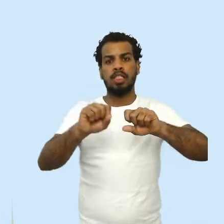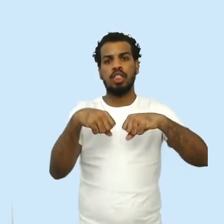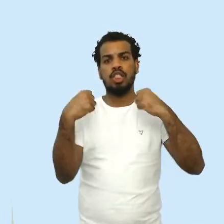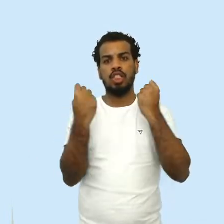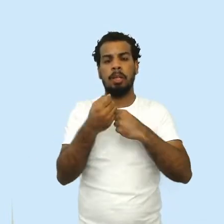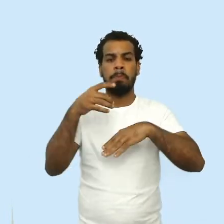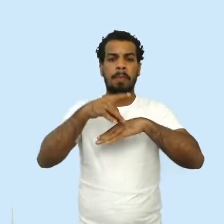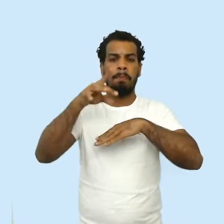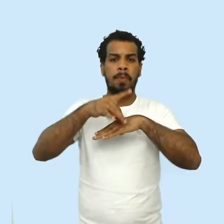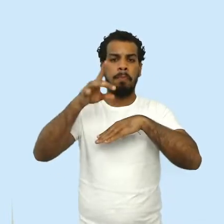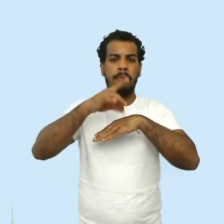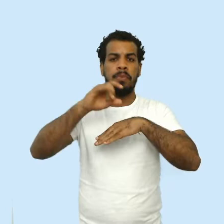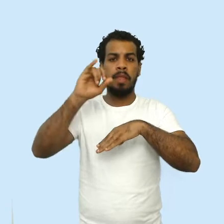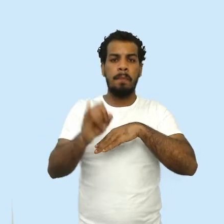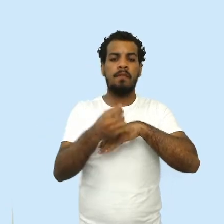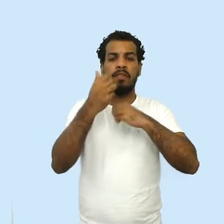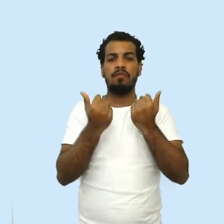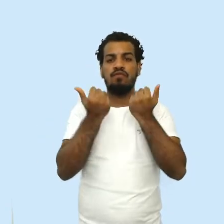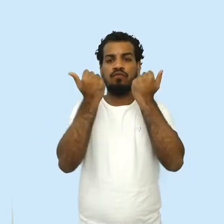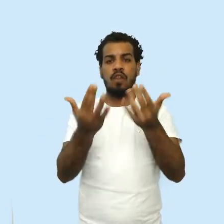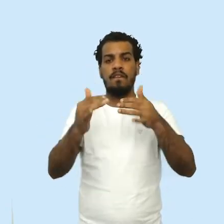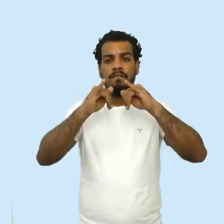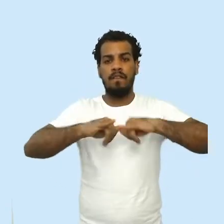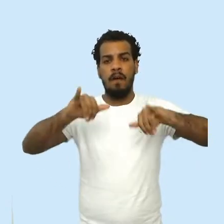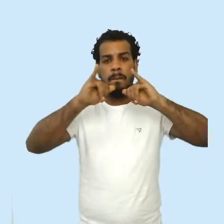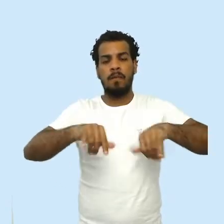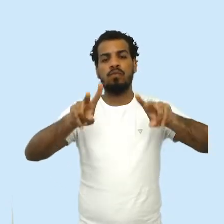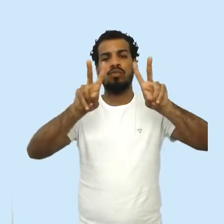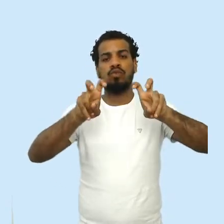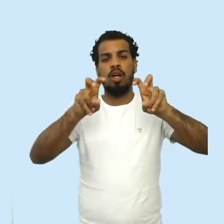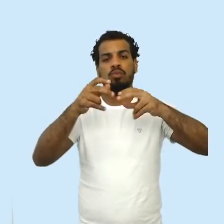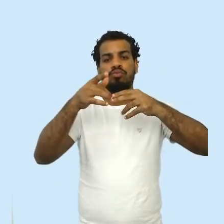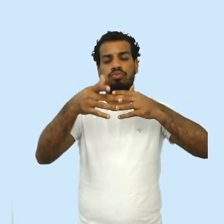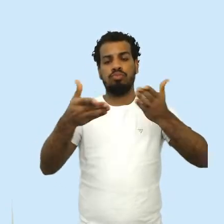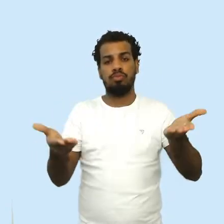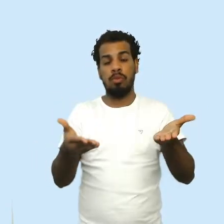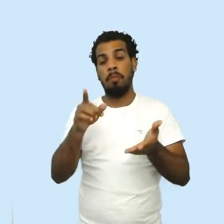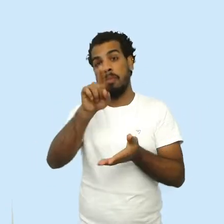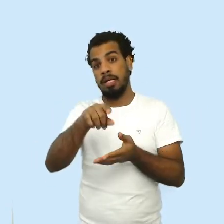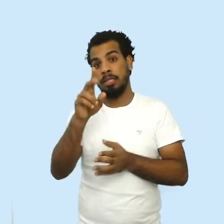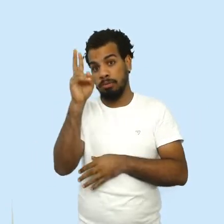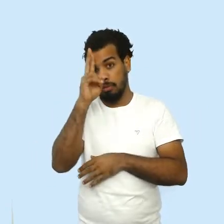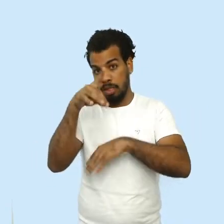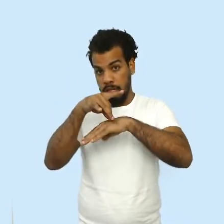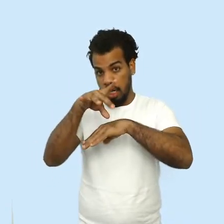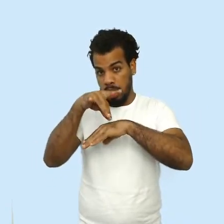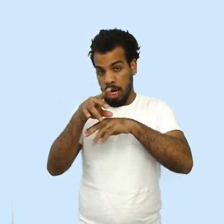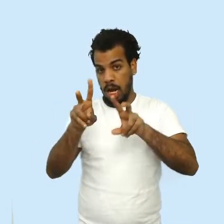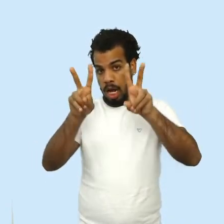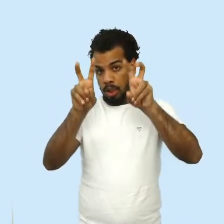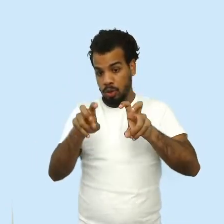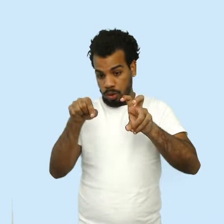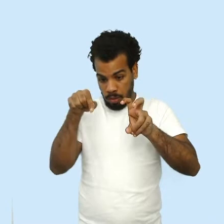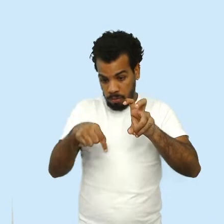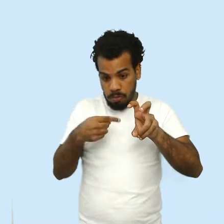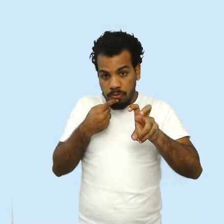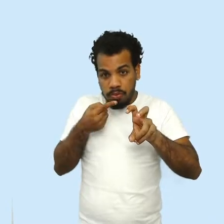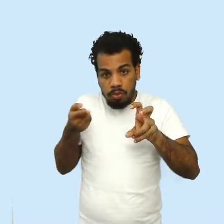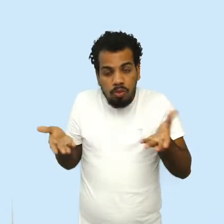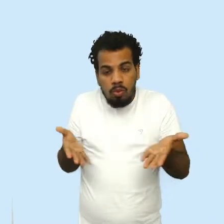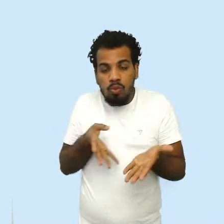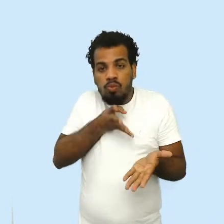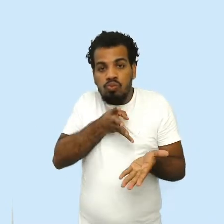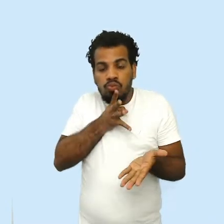que aproveita isso para se manter informada sobre assuntos atuais. Lembrando que assuntos atuais não são somente